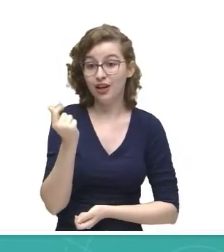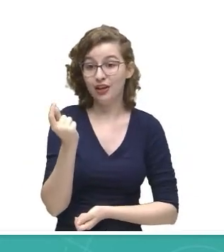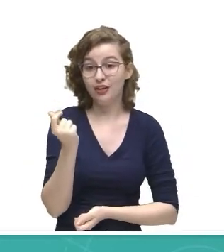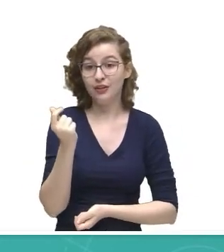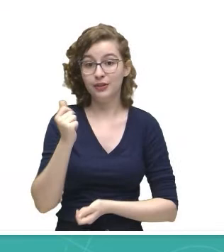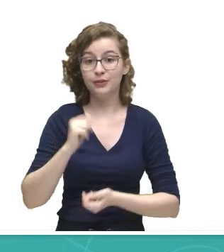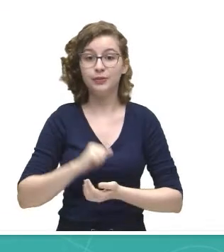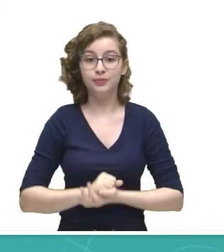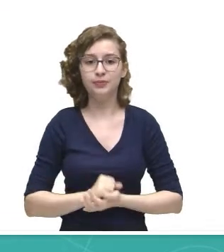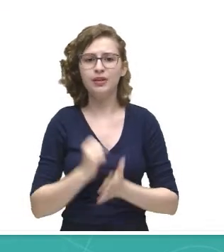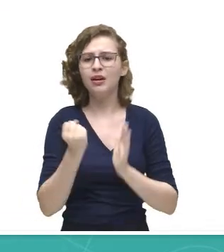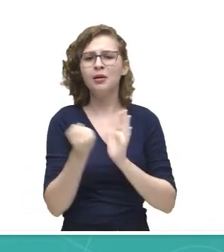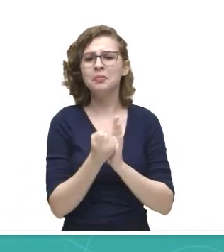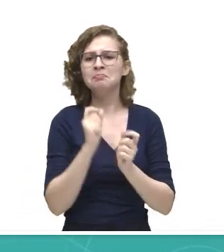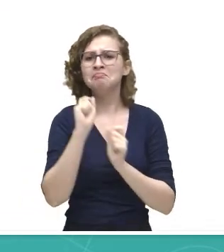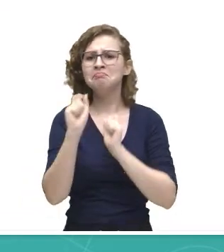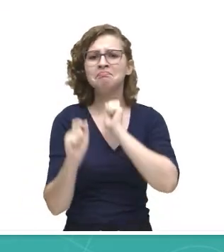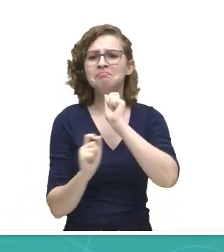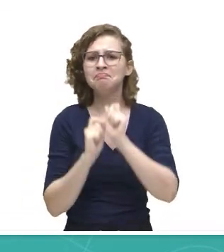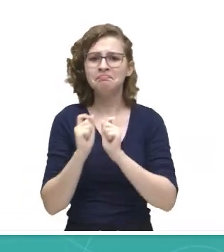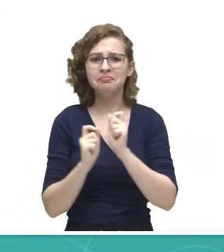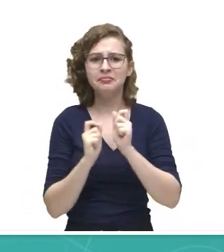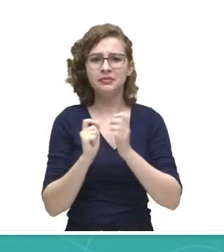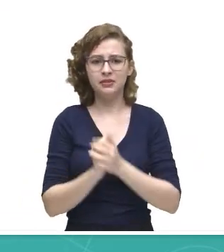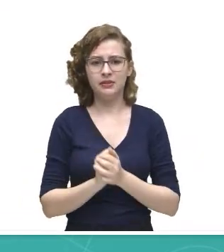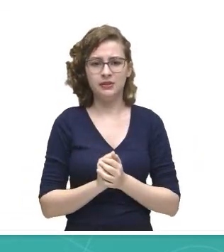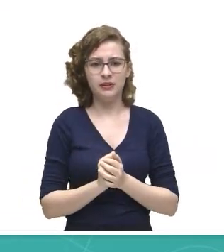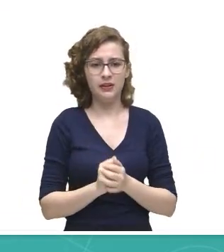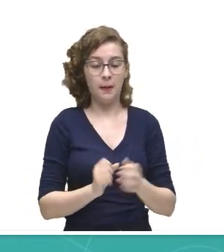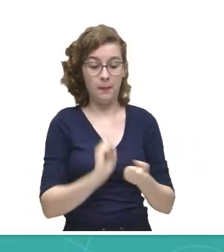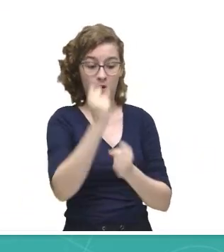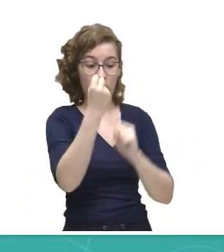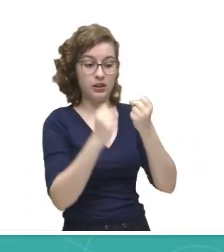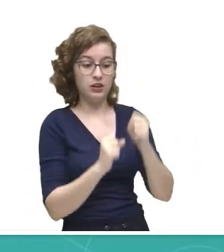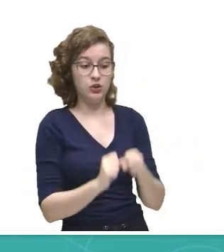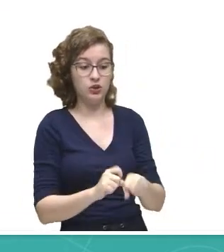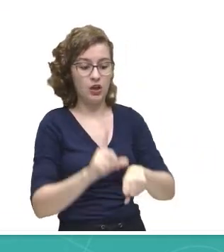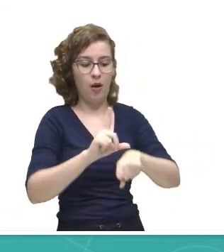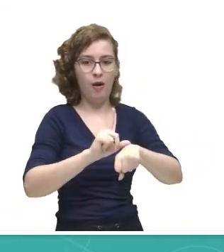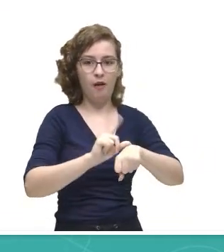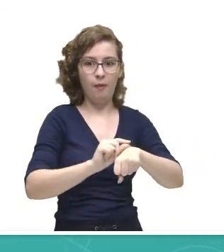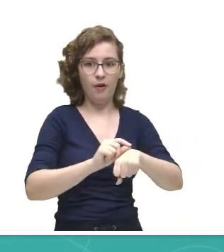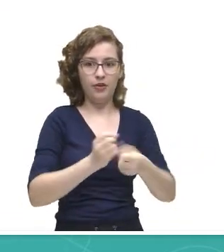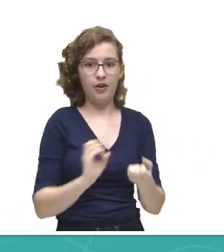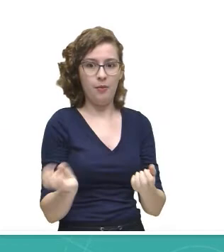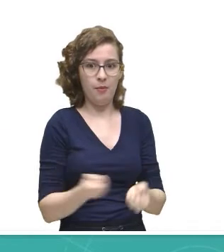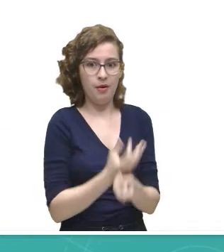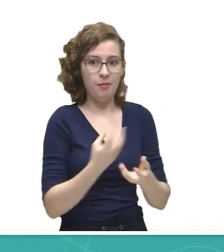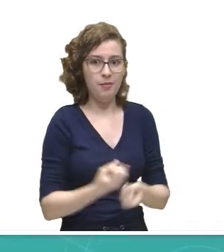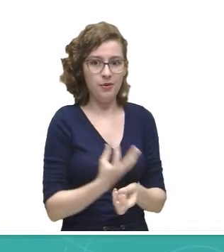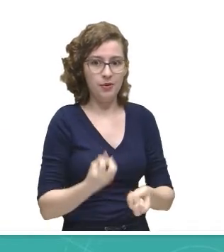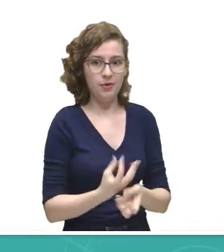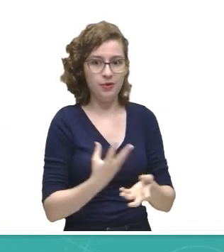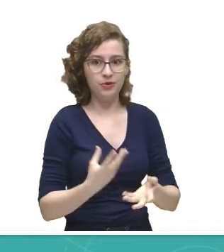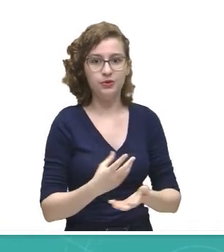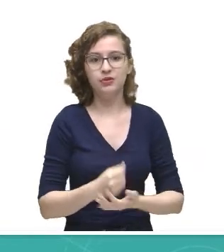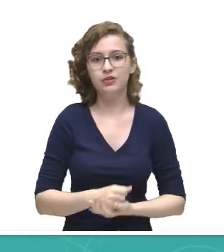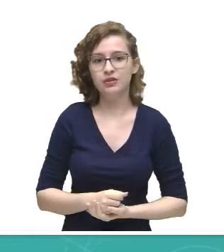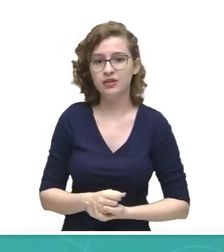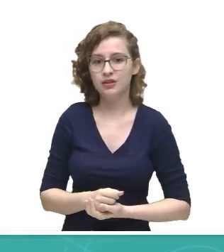que se esperava da indústria mecânica menor tempo de produção, né? E também